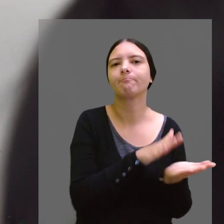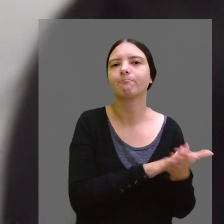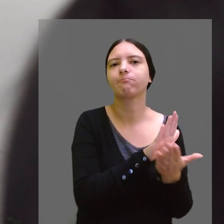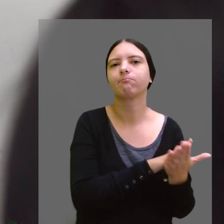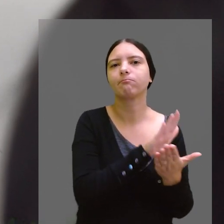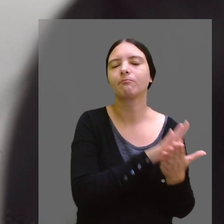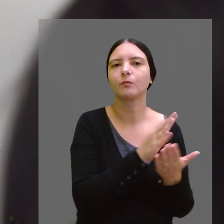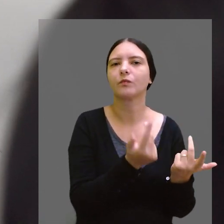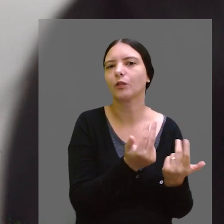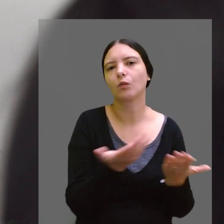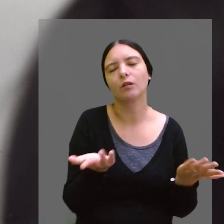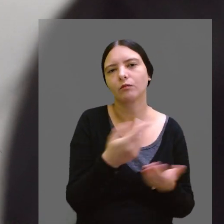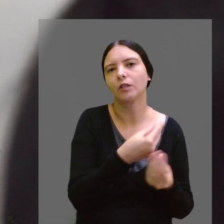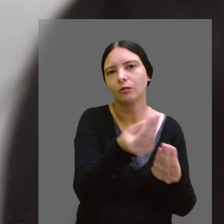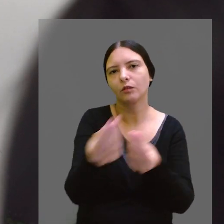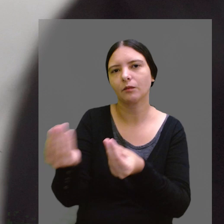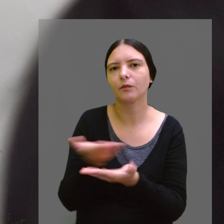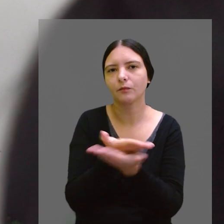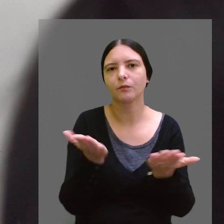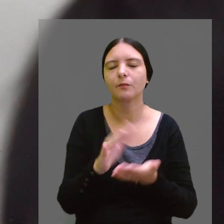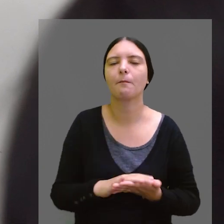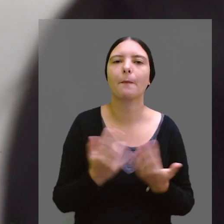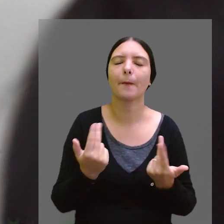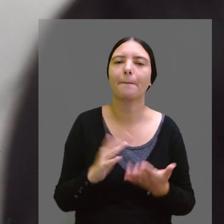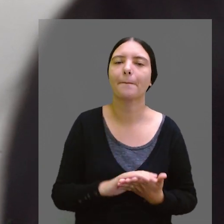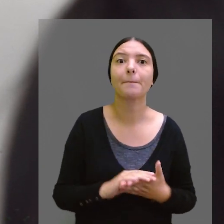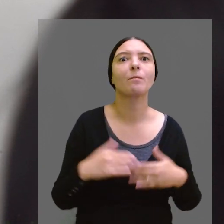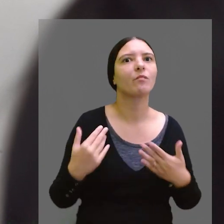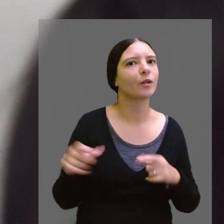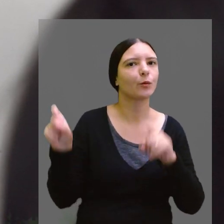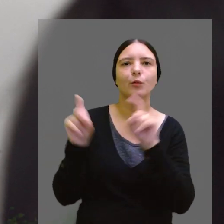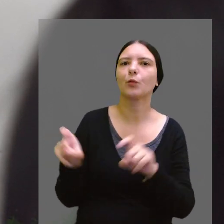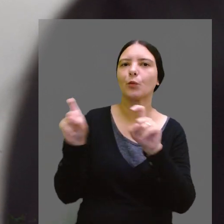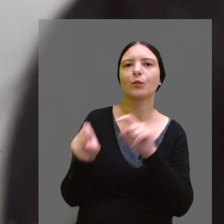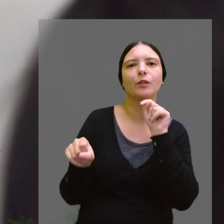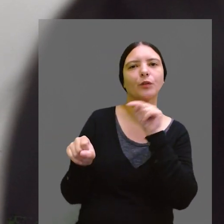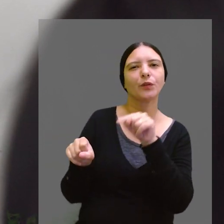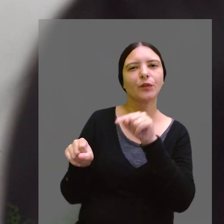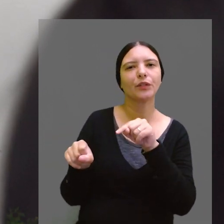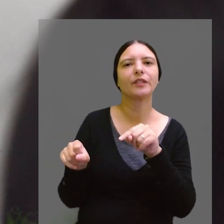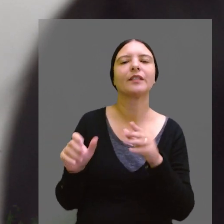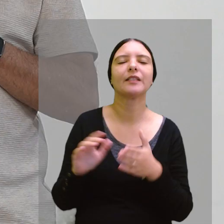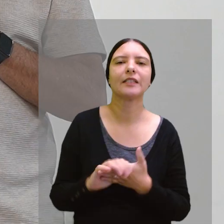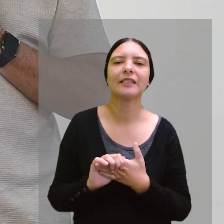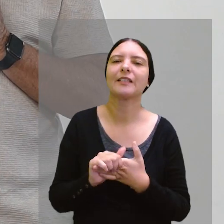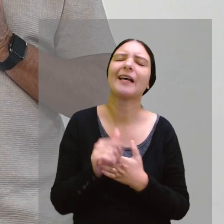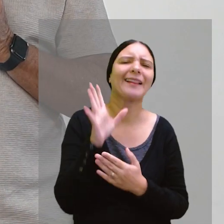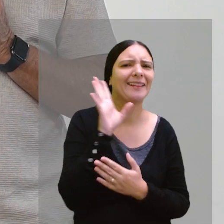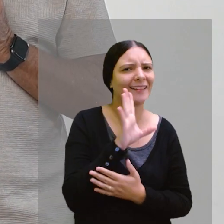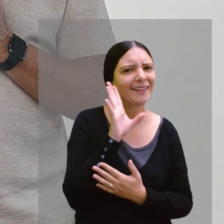impressos como esses aí que eu dei para vocês. Entende? Gente, o computador, a telinha do computador é